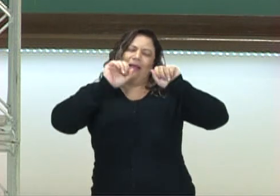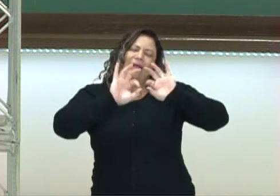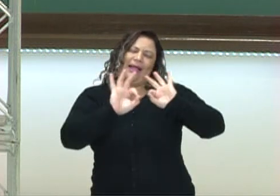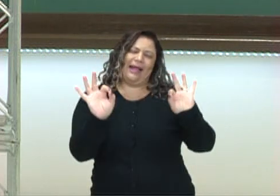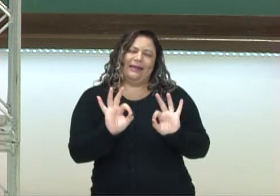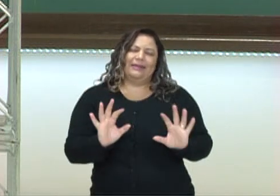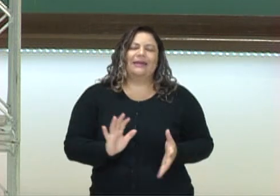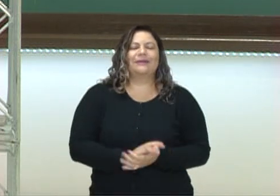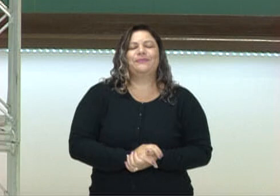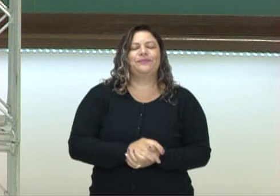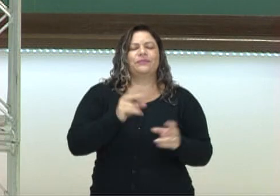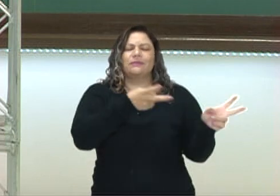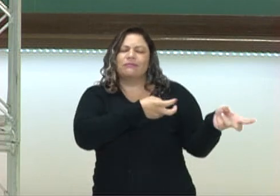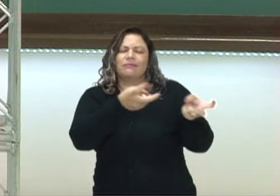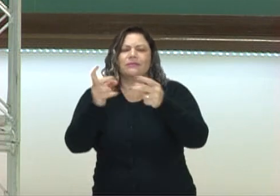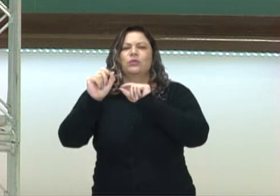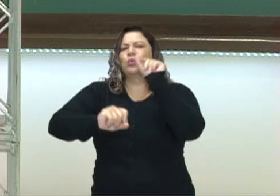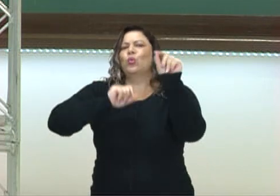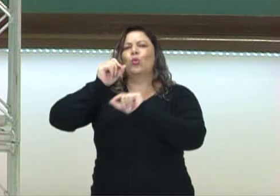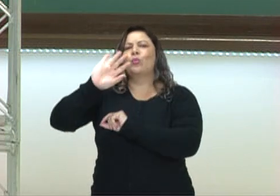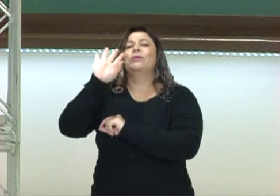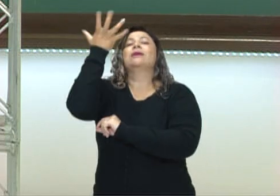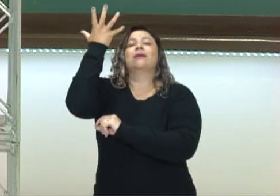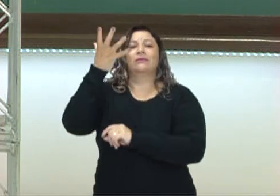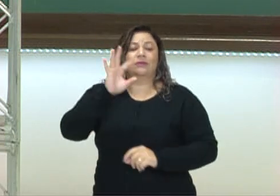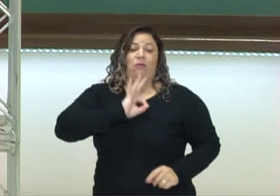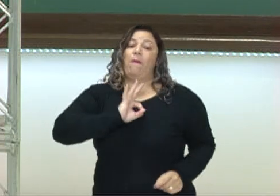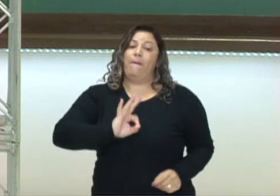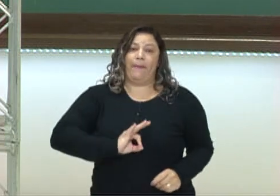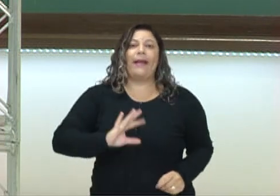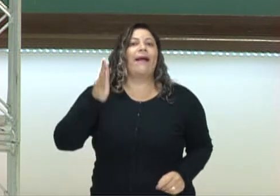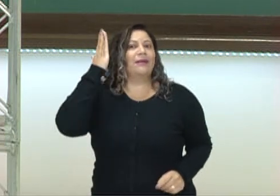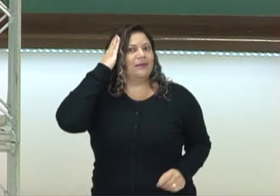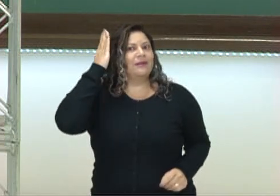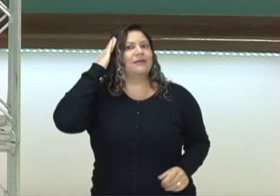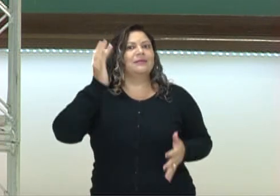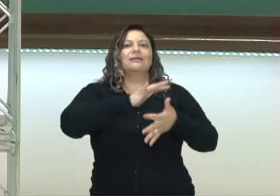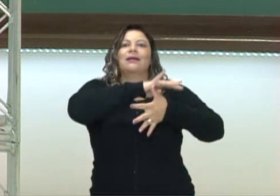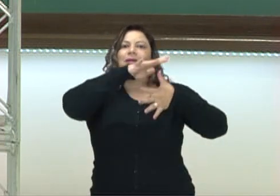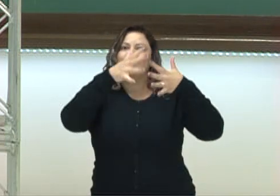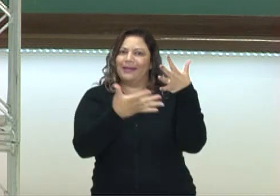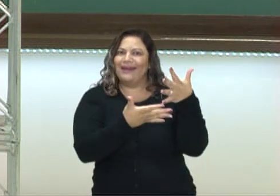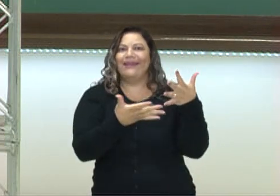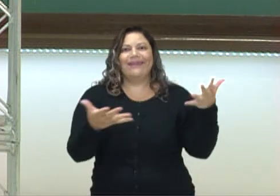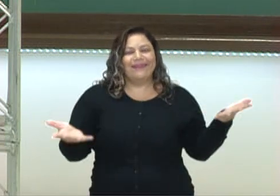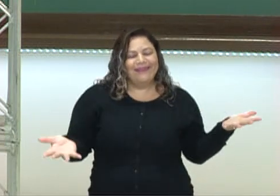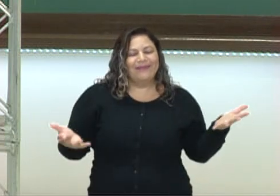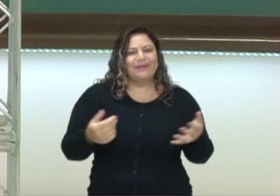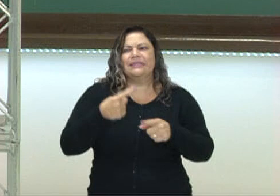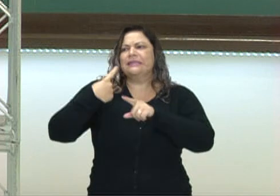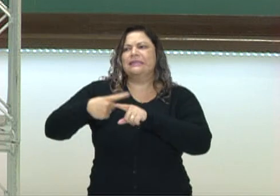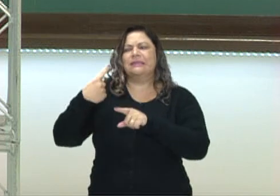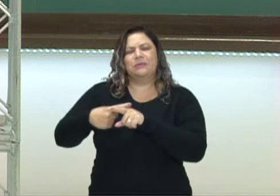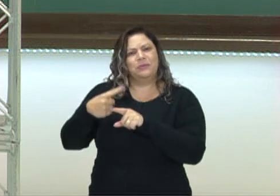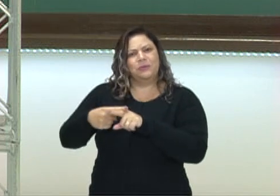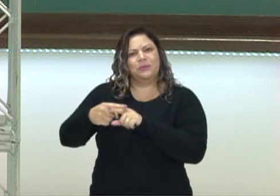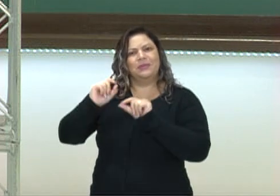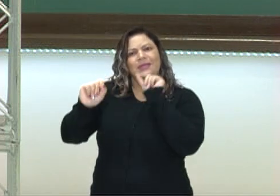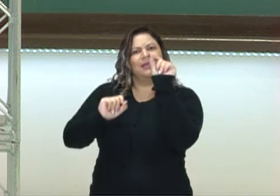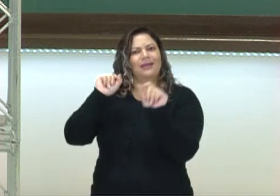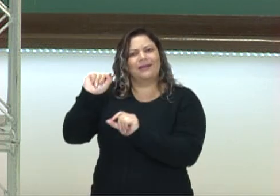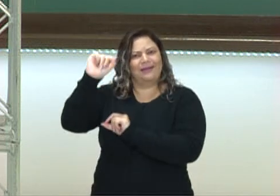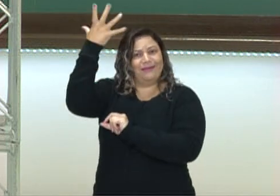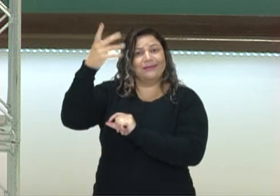isso aconteceu, que foi através do padre saber, ter conhecimento dessa linguagem e por que ele realizou. Porque